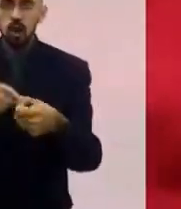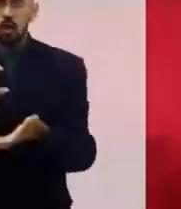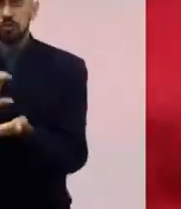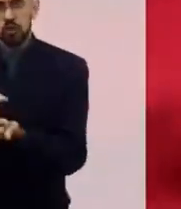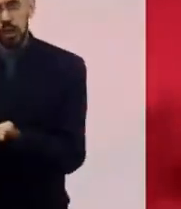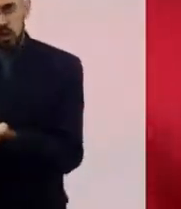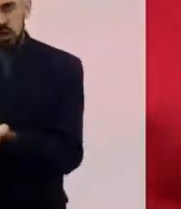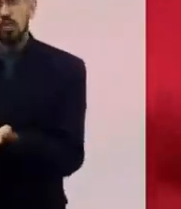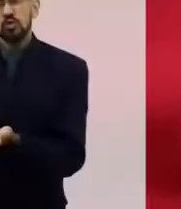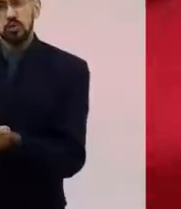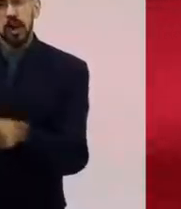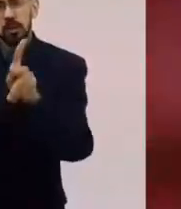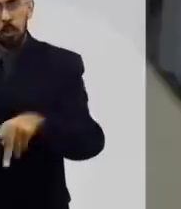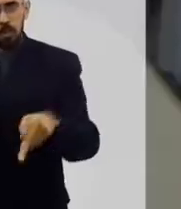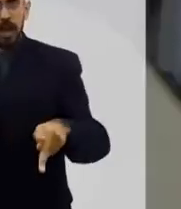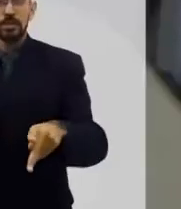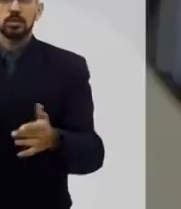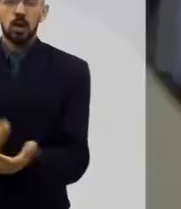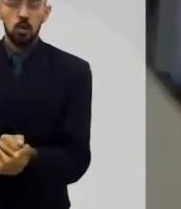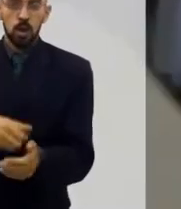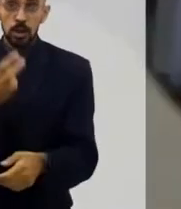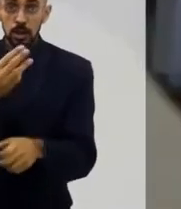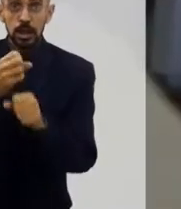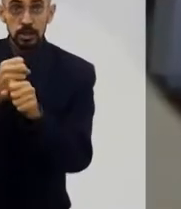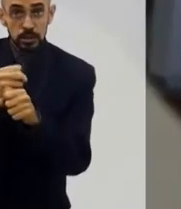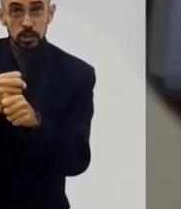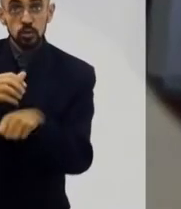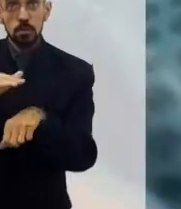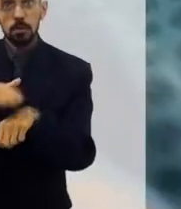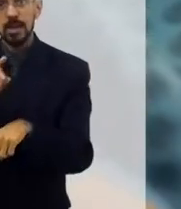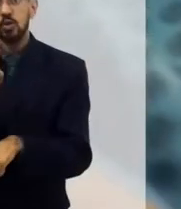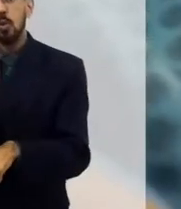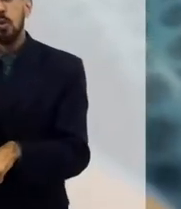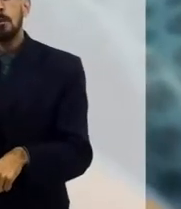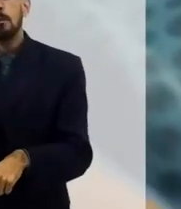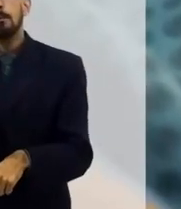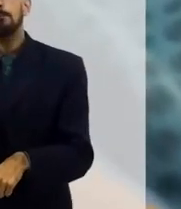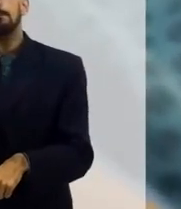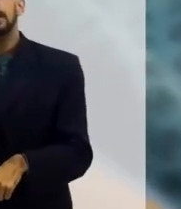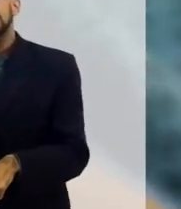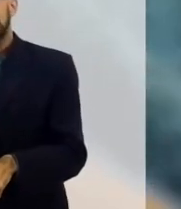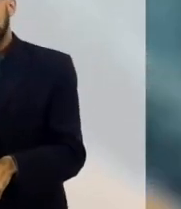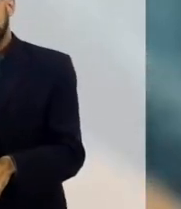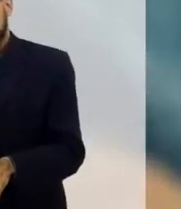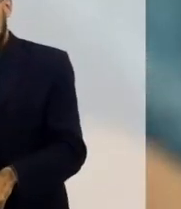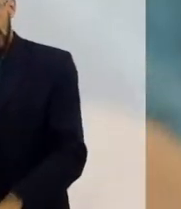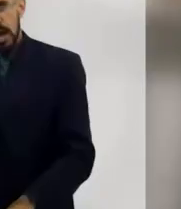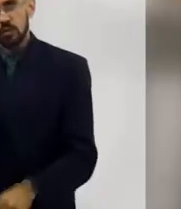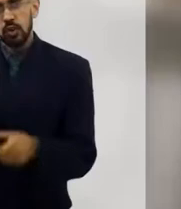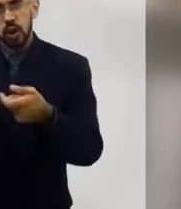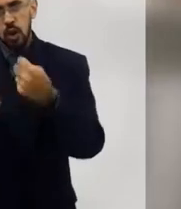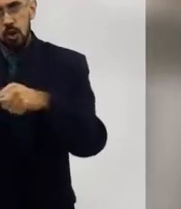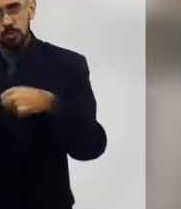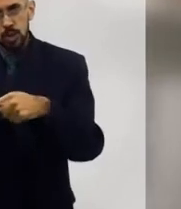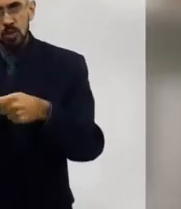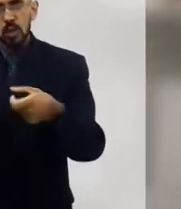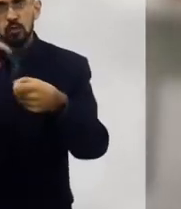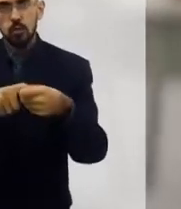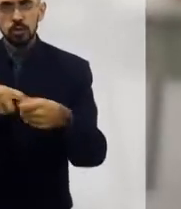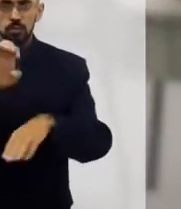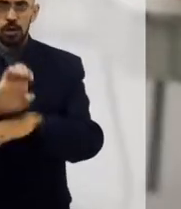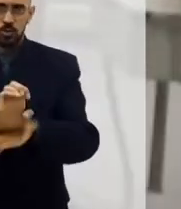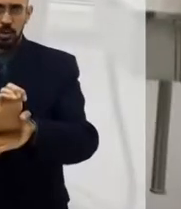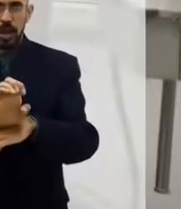da população fluminense. Em 3 anos, mais de R$1 bilhão foram economizados e devolvidos